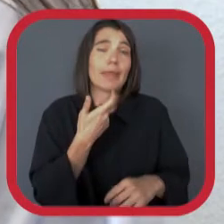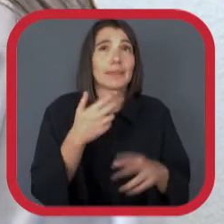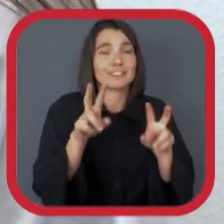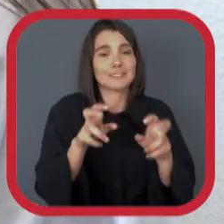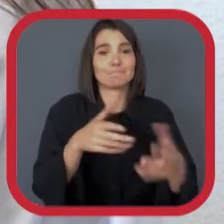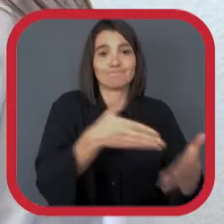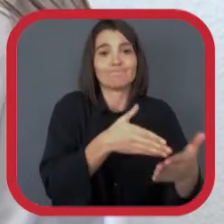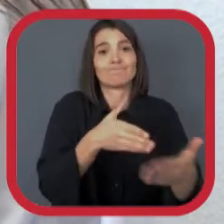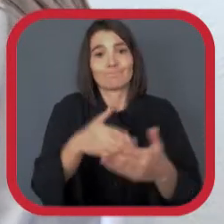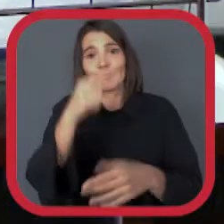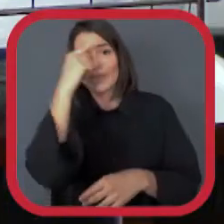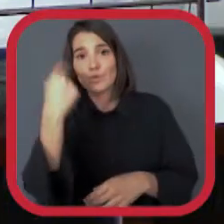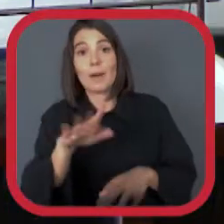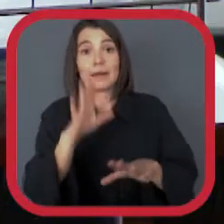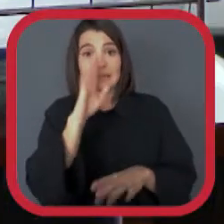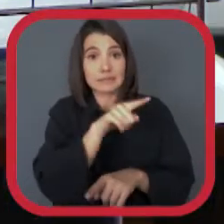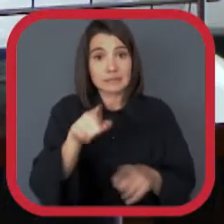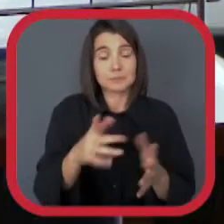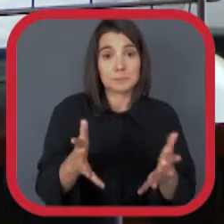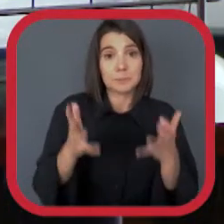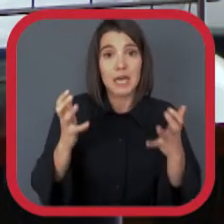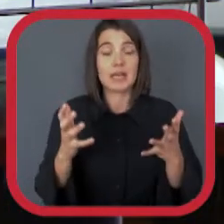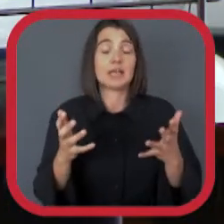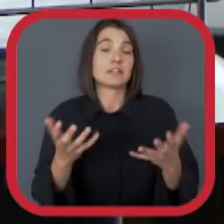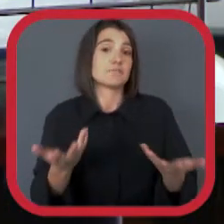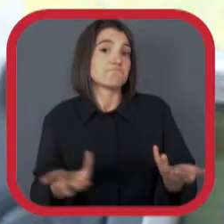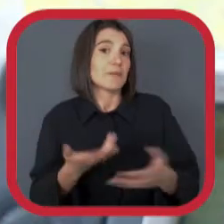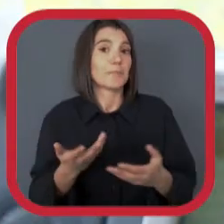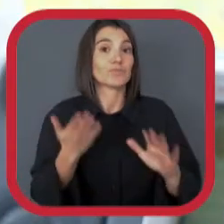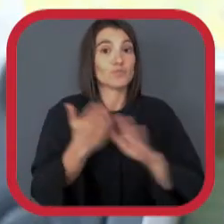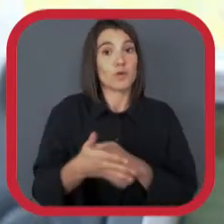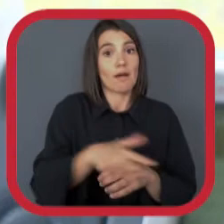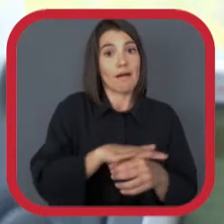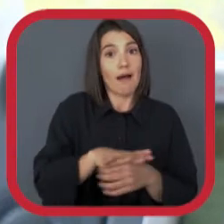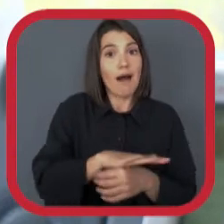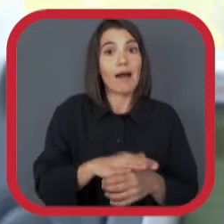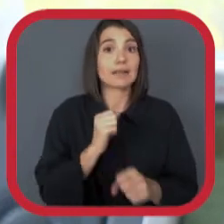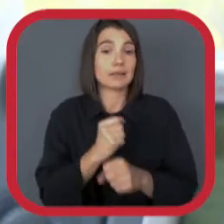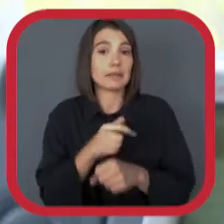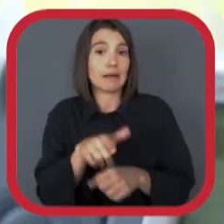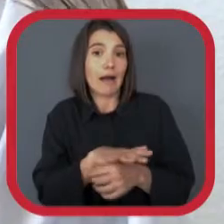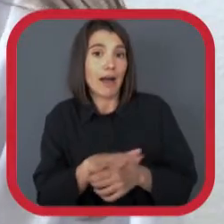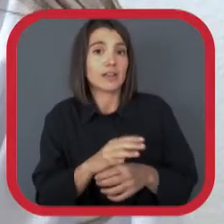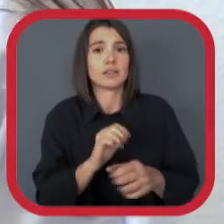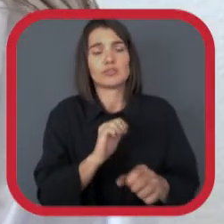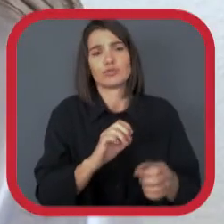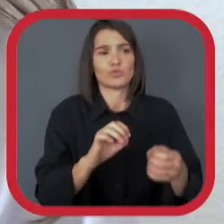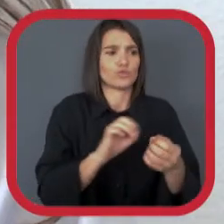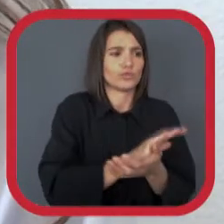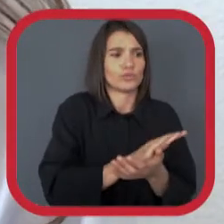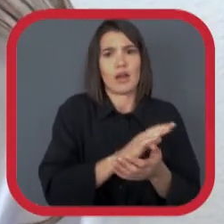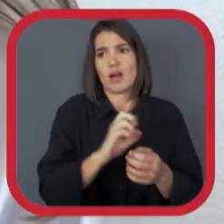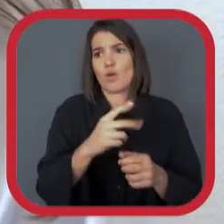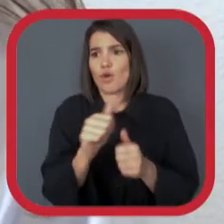com algumas dificuldades, mas se têm vontade de entrar nesta área, de comunicar nesta área, seja através do